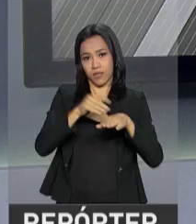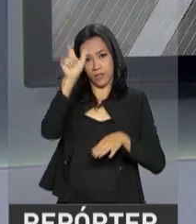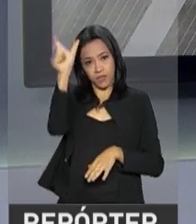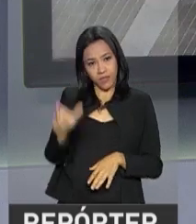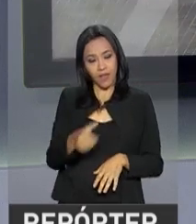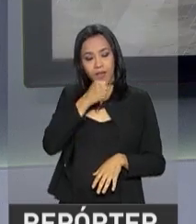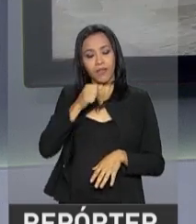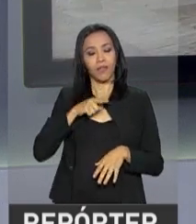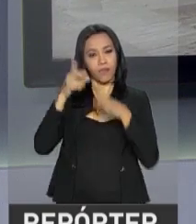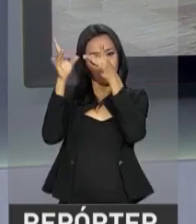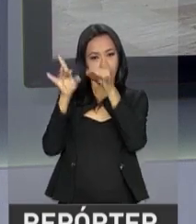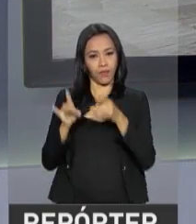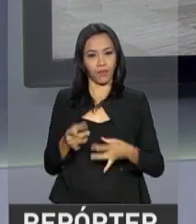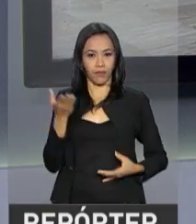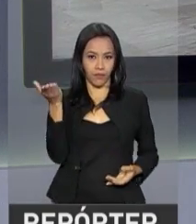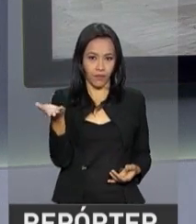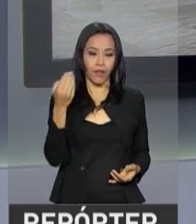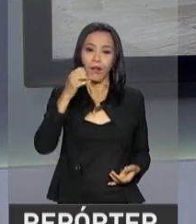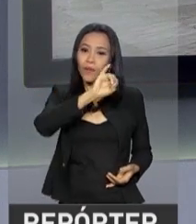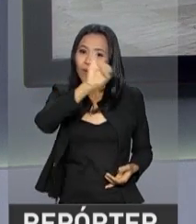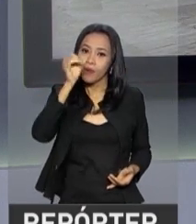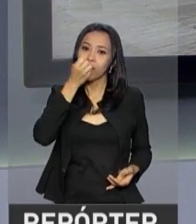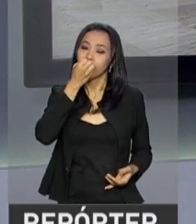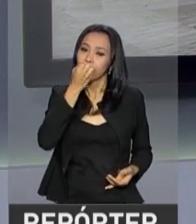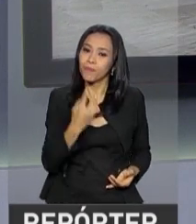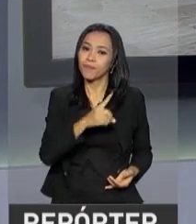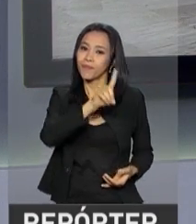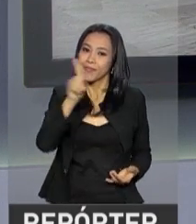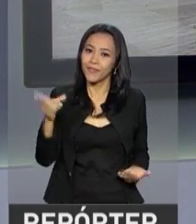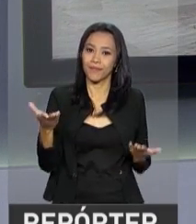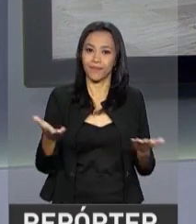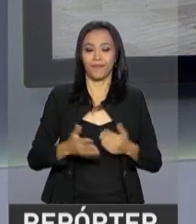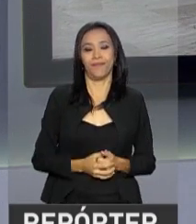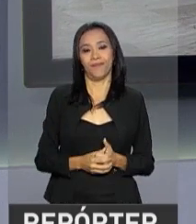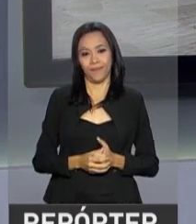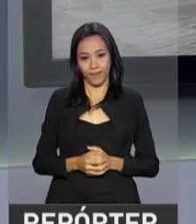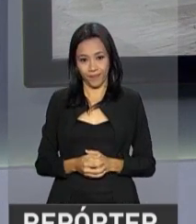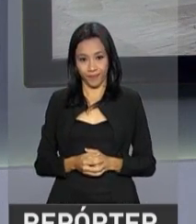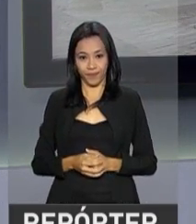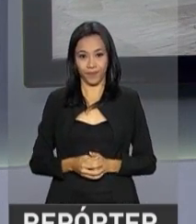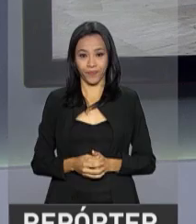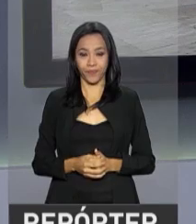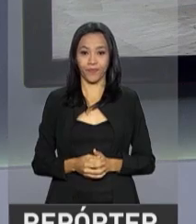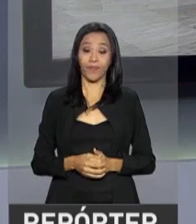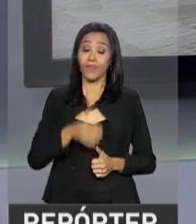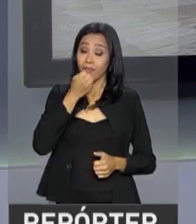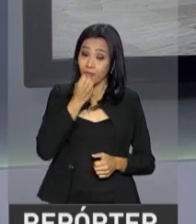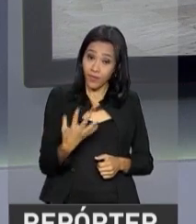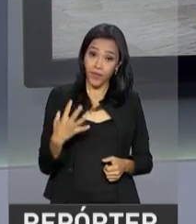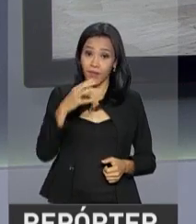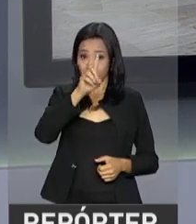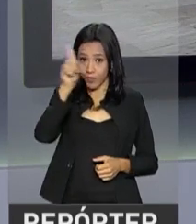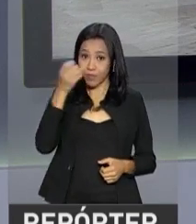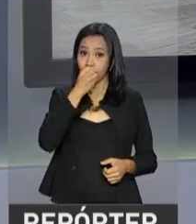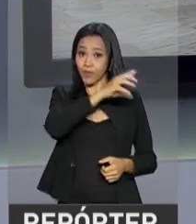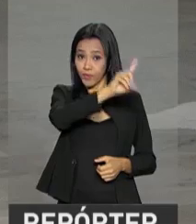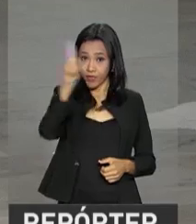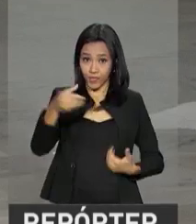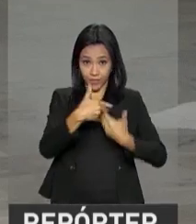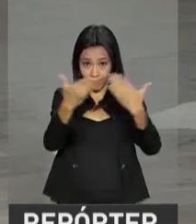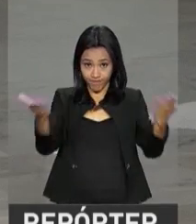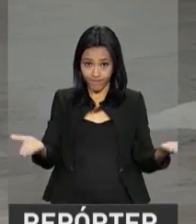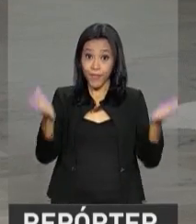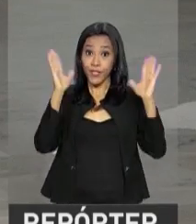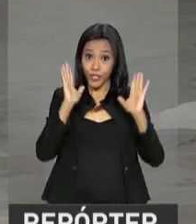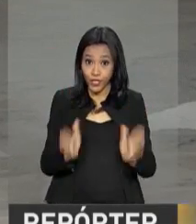Lopes que tem os detalhes Olá Cleide bom dia bom dia Taíssa Bom dia a todos já